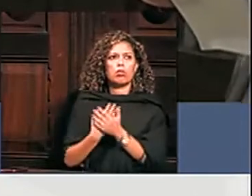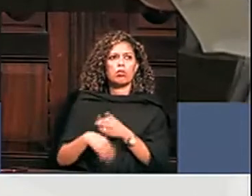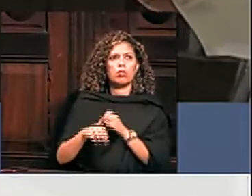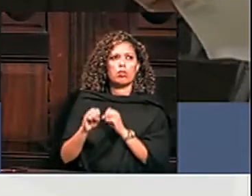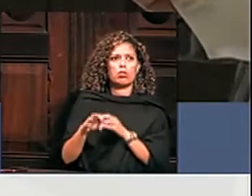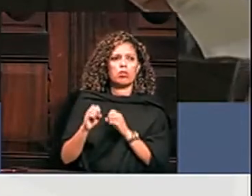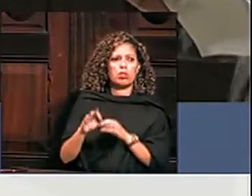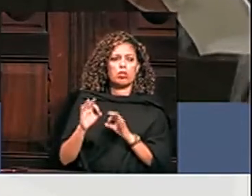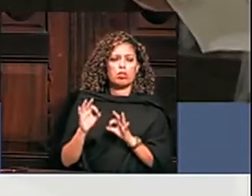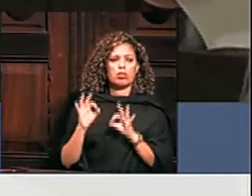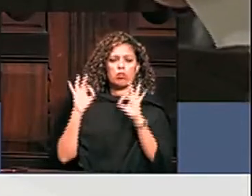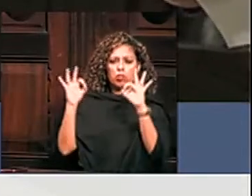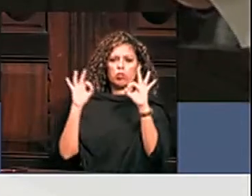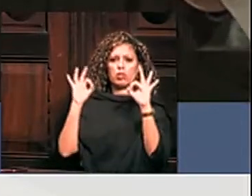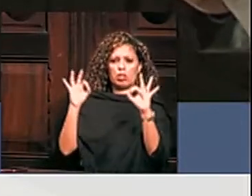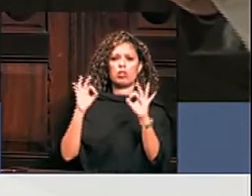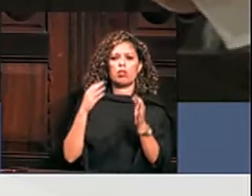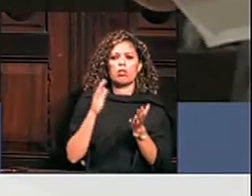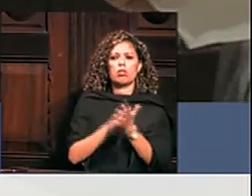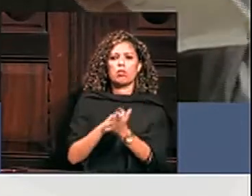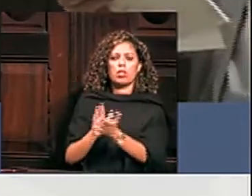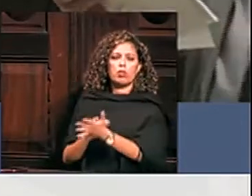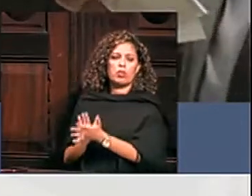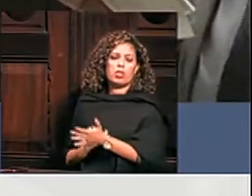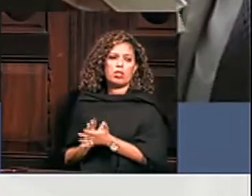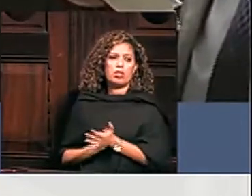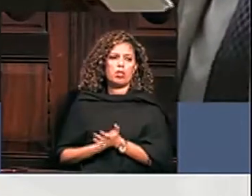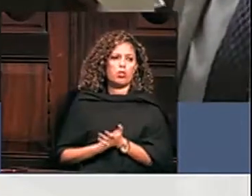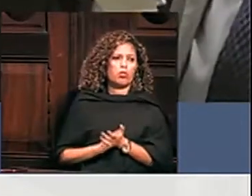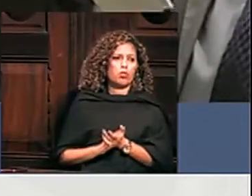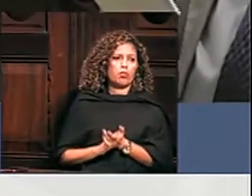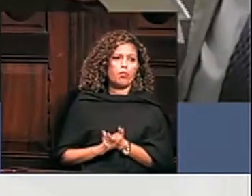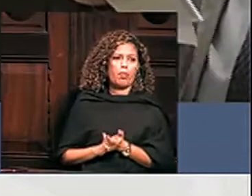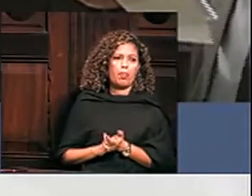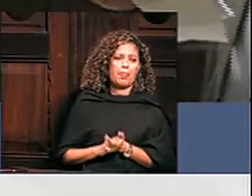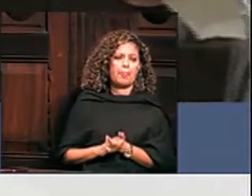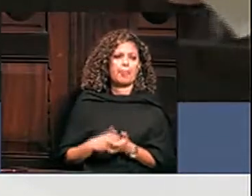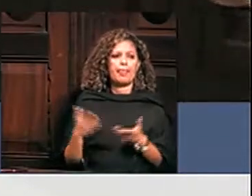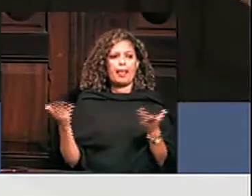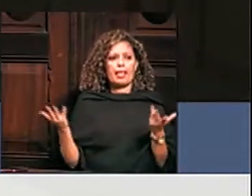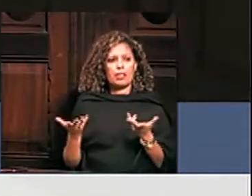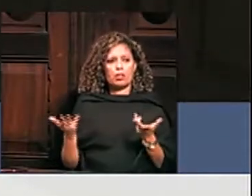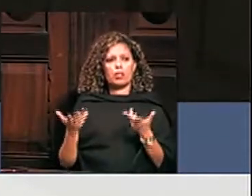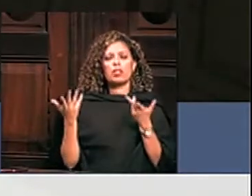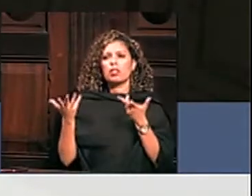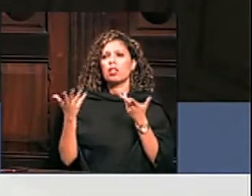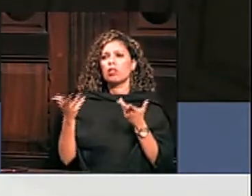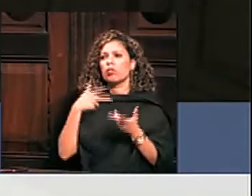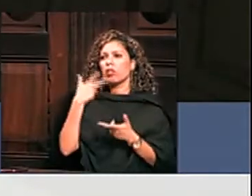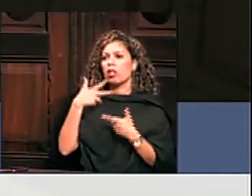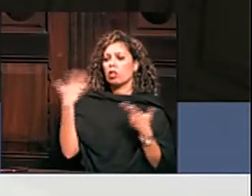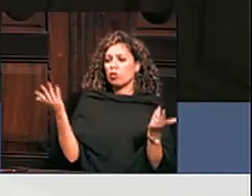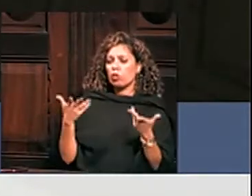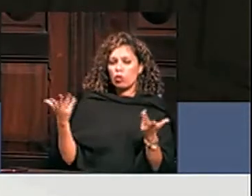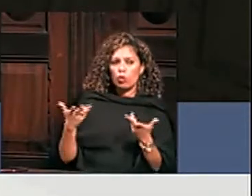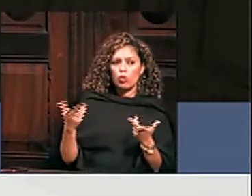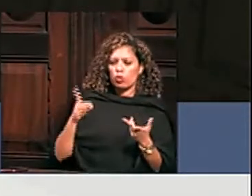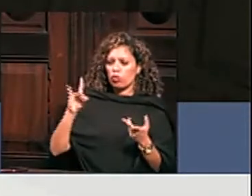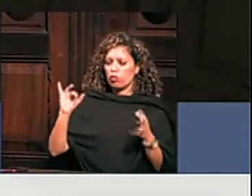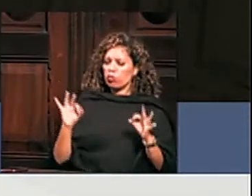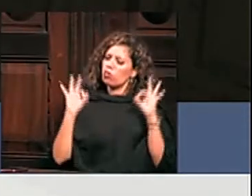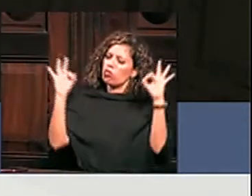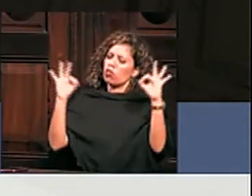do Estado. Parabéns, UESO, mais uma vitória. Agora, queria dizer hoje, esse parlamento realmente teve um dia